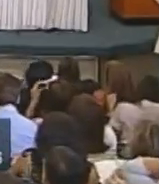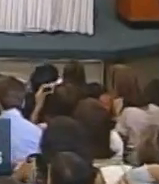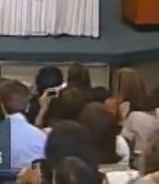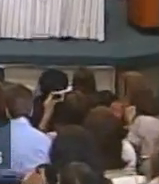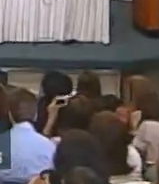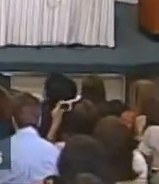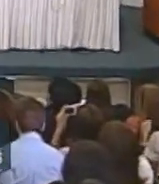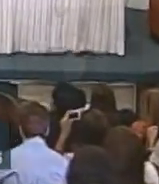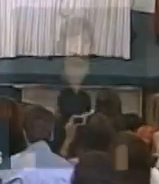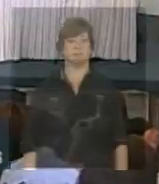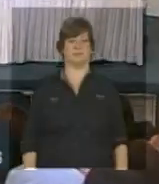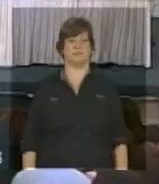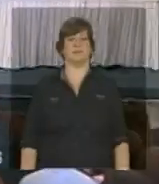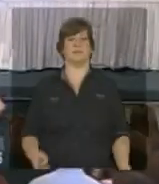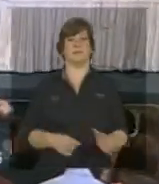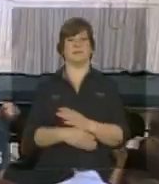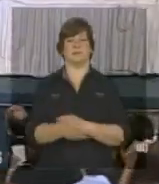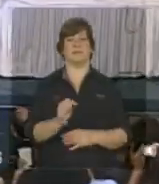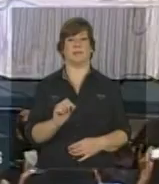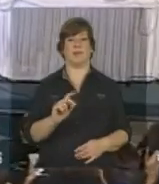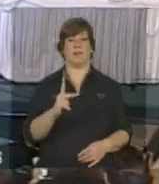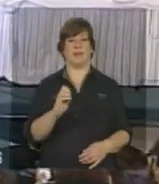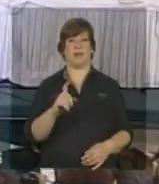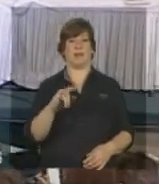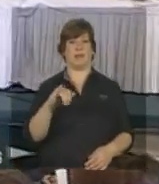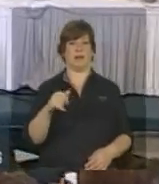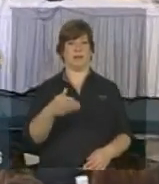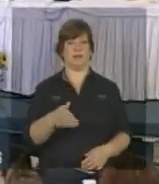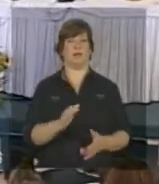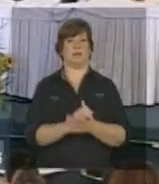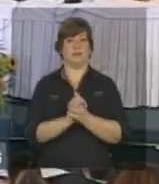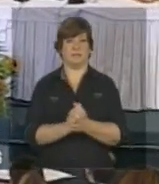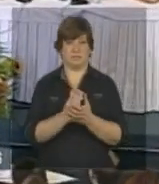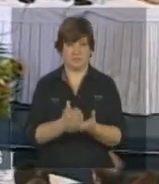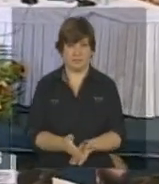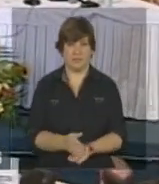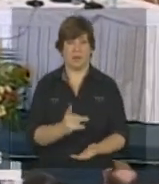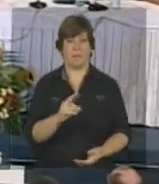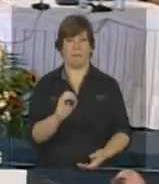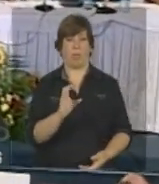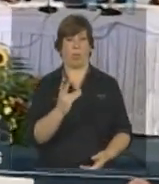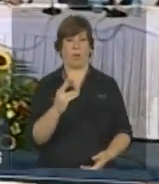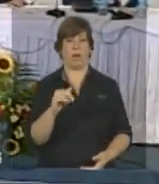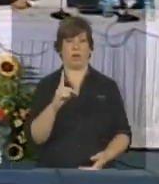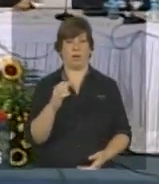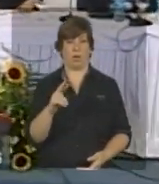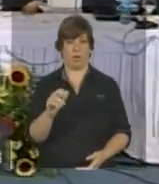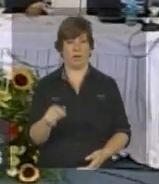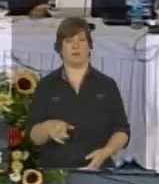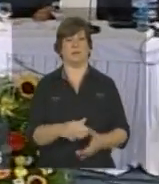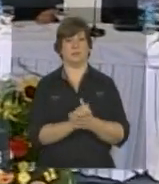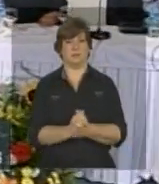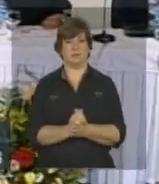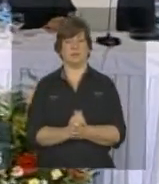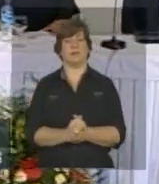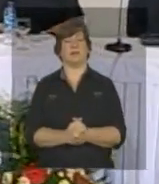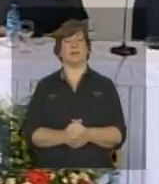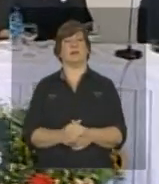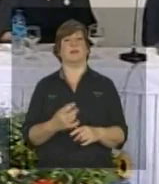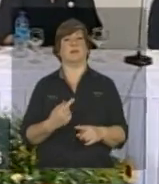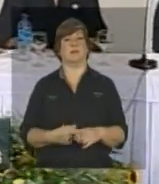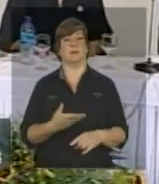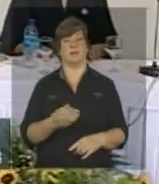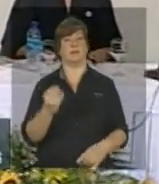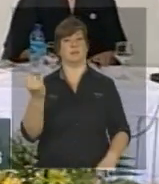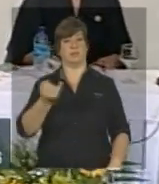Excelentíssima senhora Hélia Beteiro, Procuradora-Geral da União, a quem eu cumprimento de forma a registrar